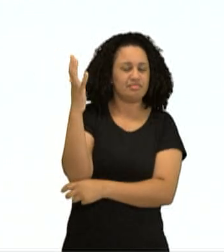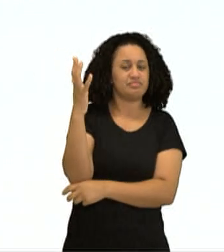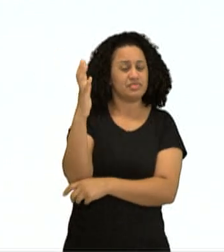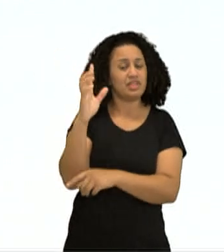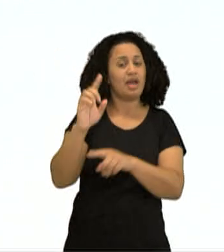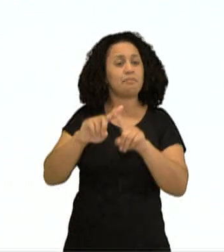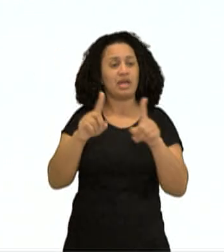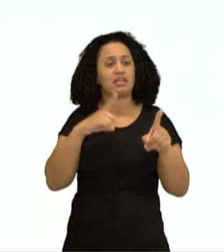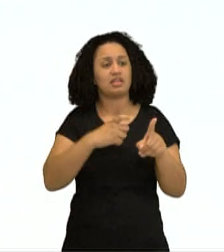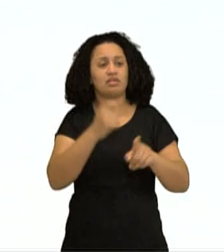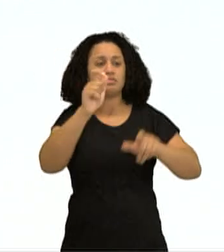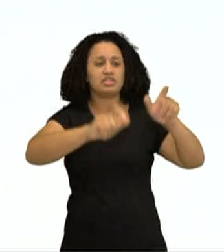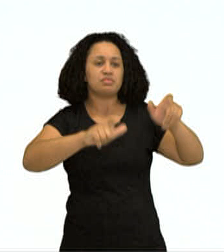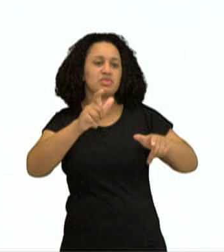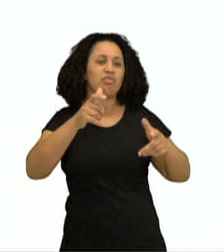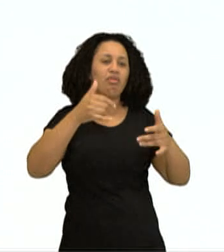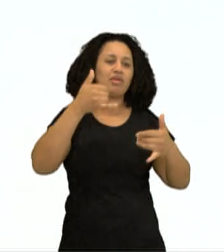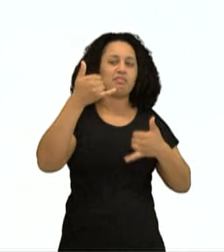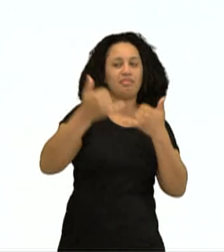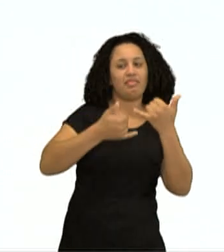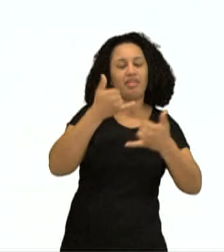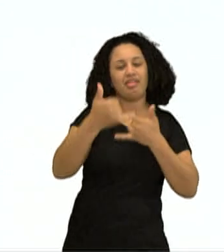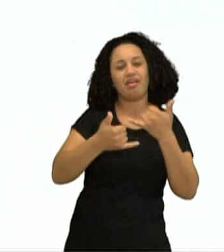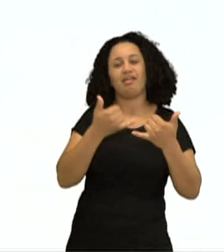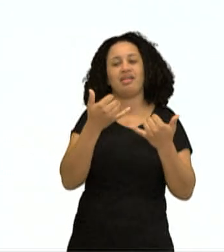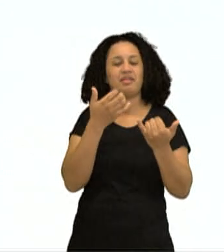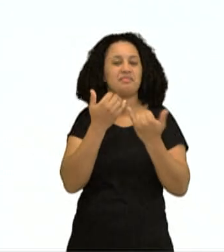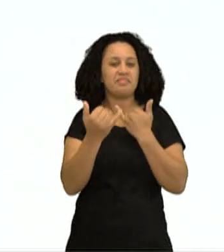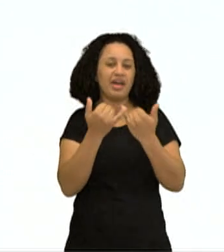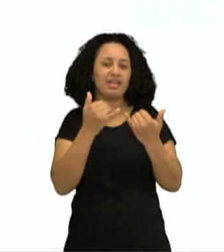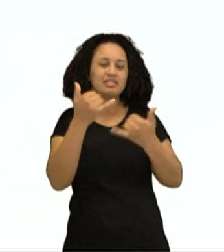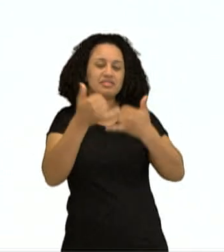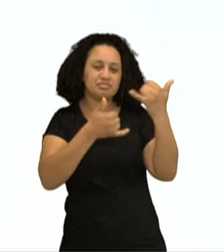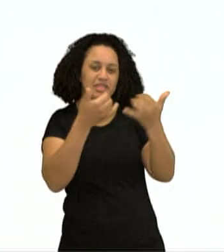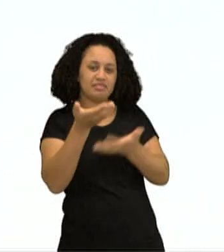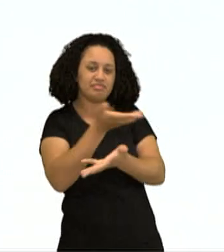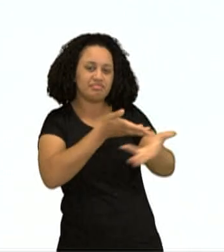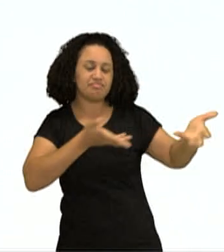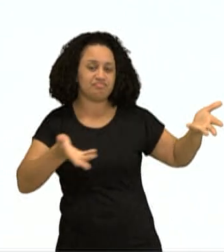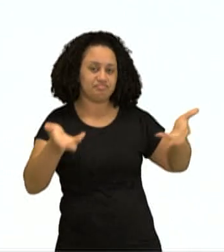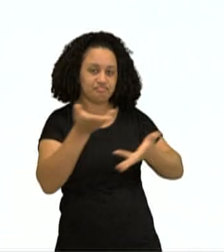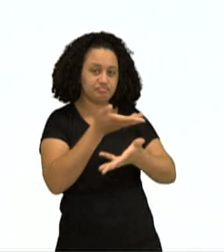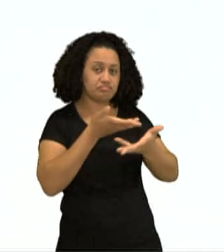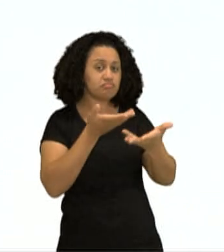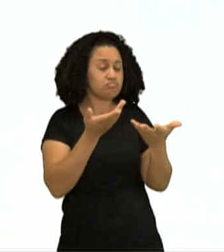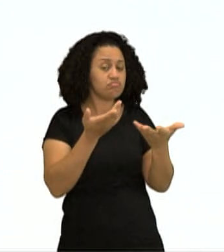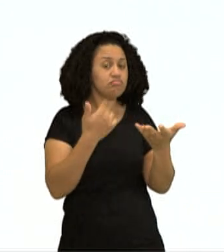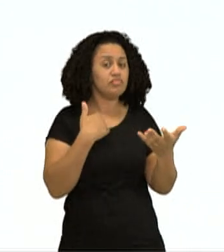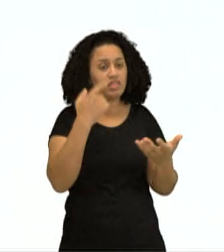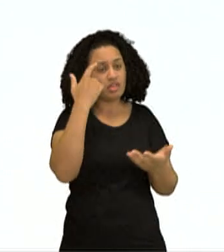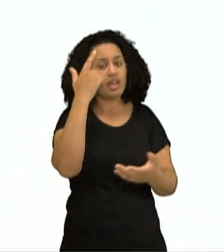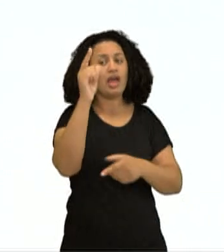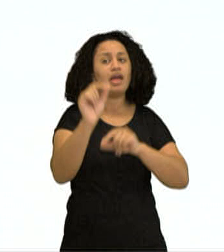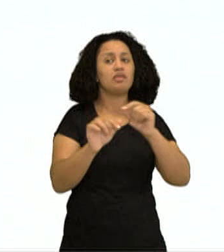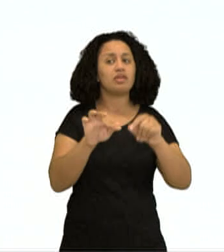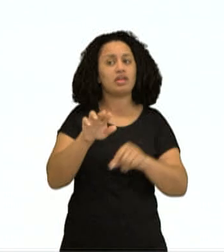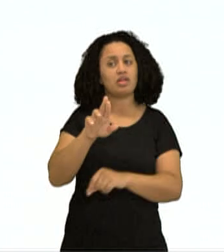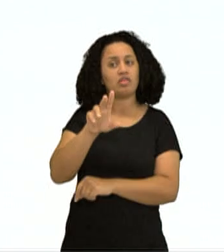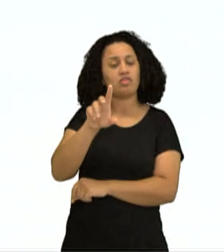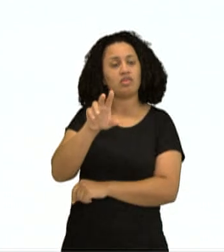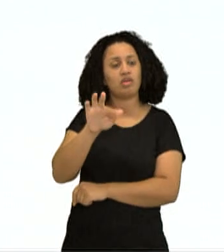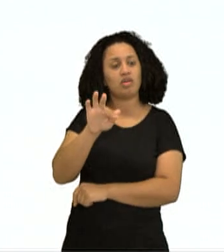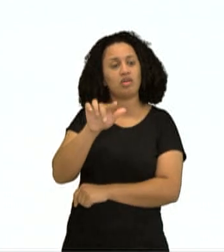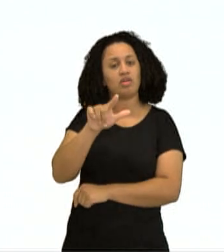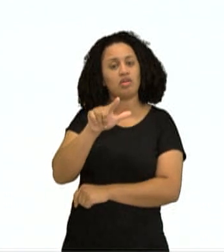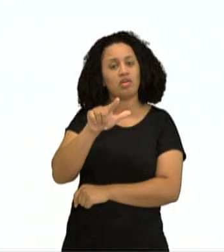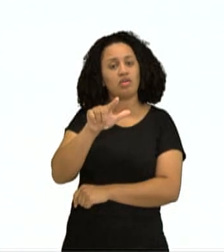Algumas pessoas brincando, nos parece que elas estão brincando entre elas, certo? E a ideia do fluxo, movimento,